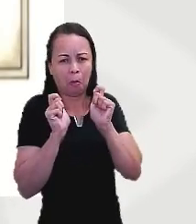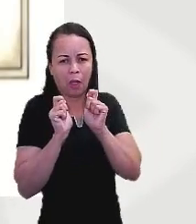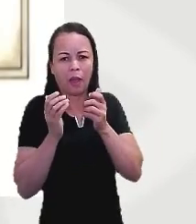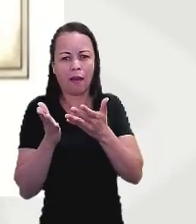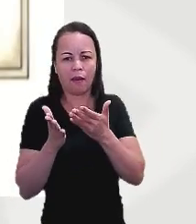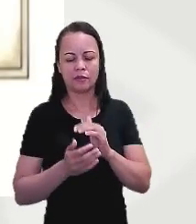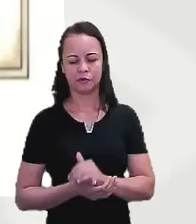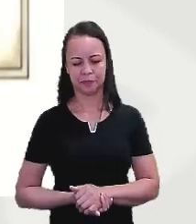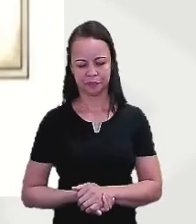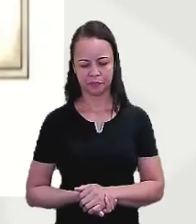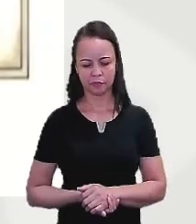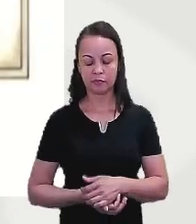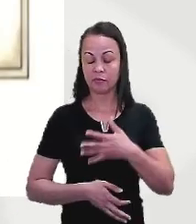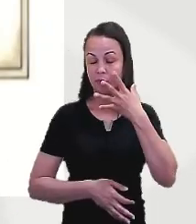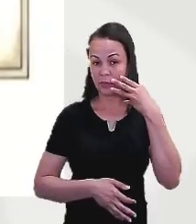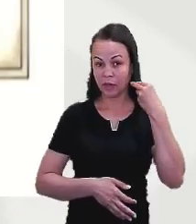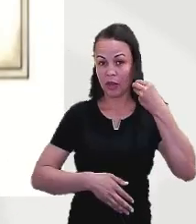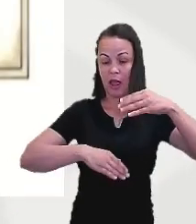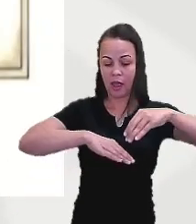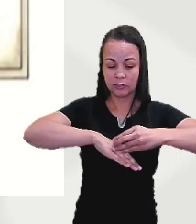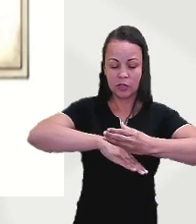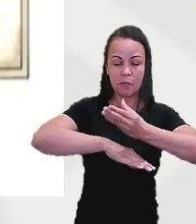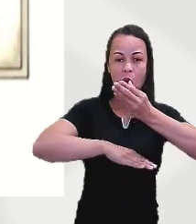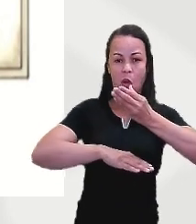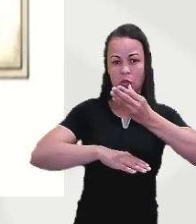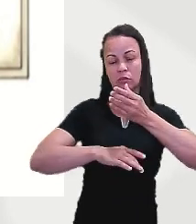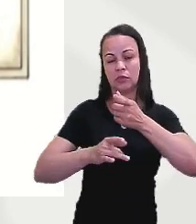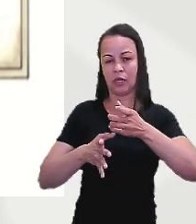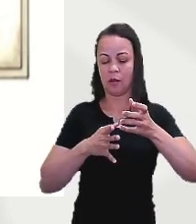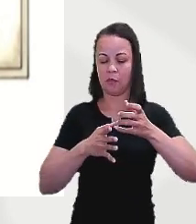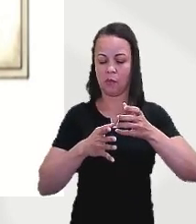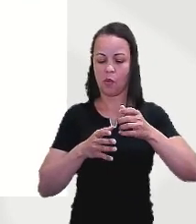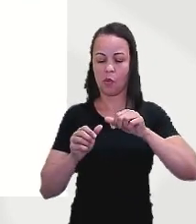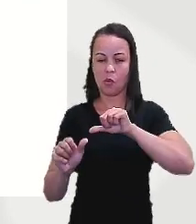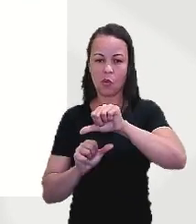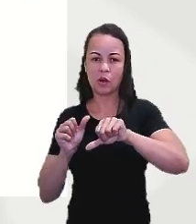Ou você troca um gato de bota por um sapo boboca?